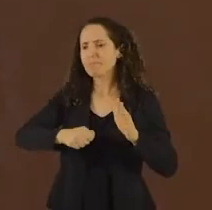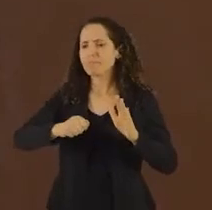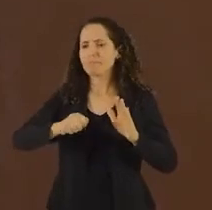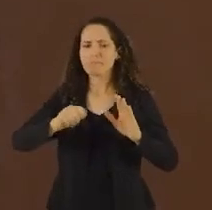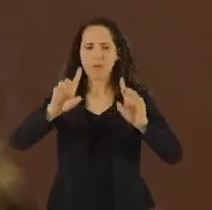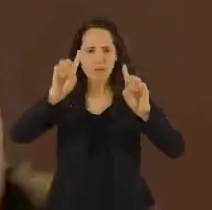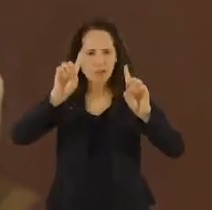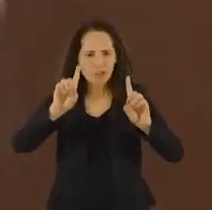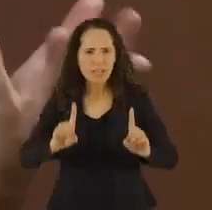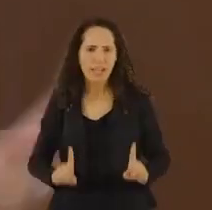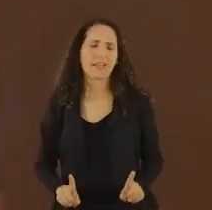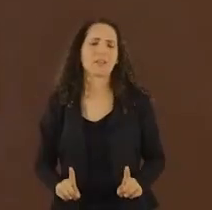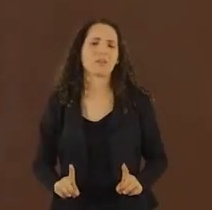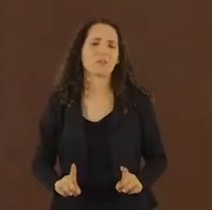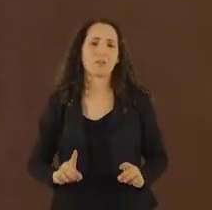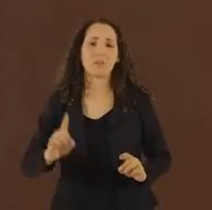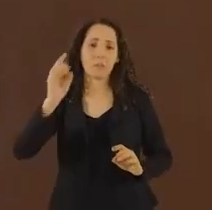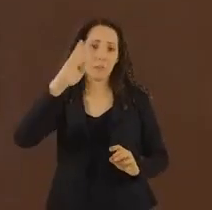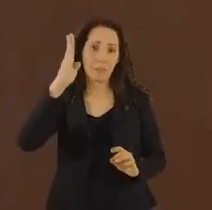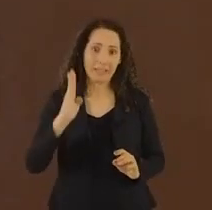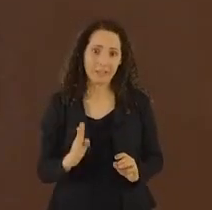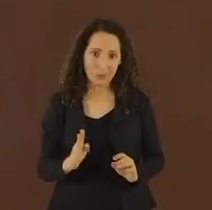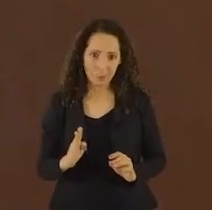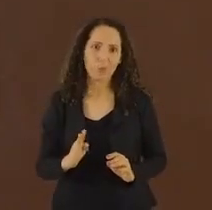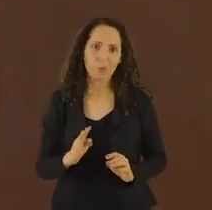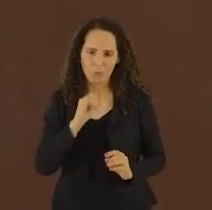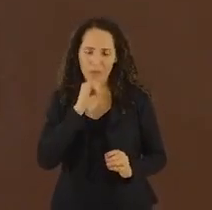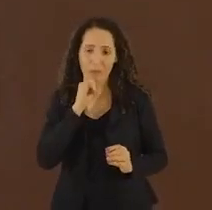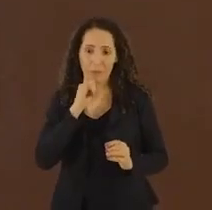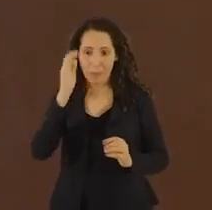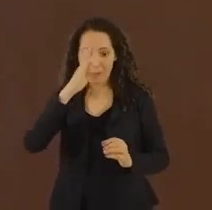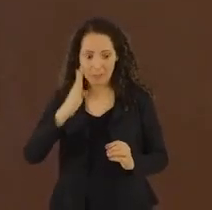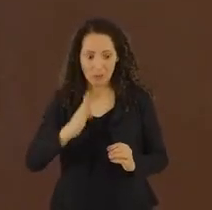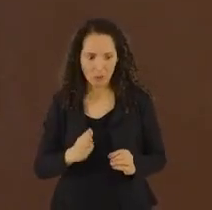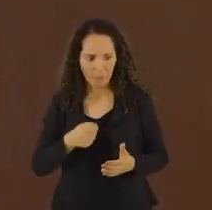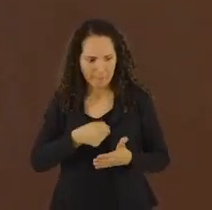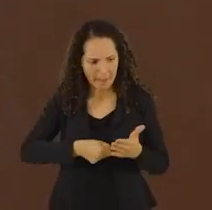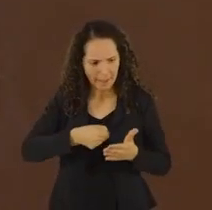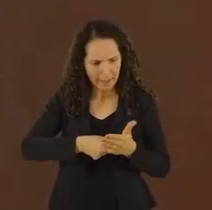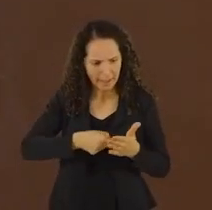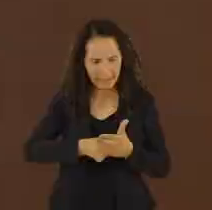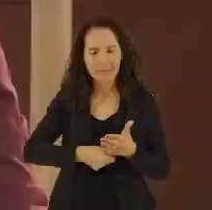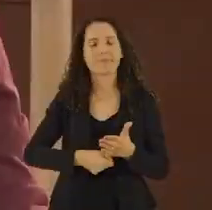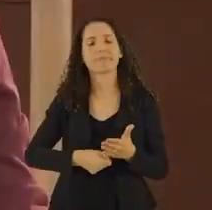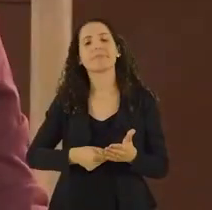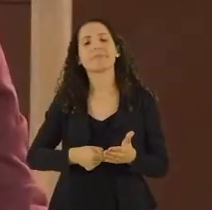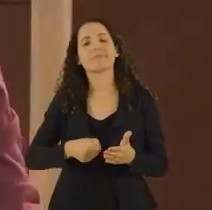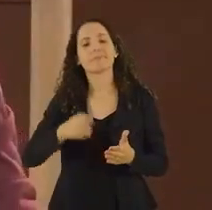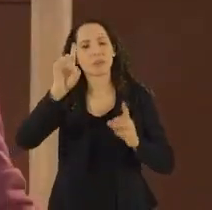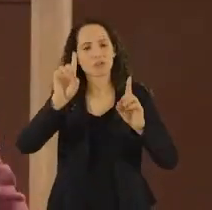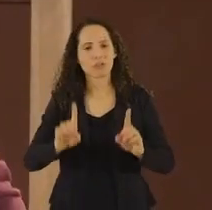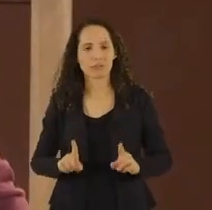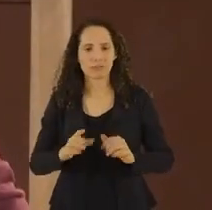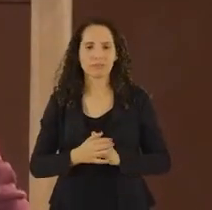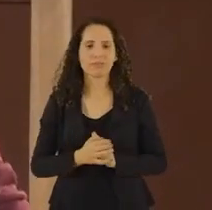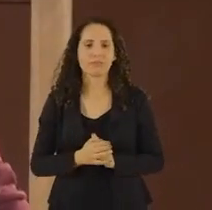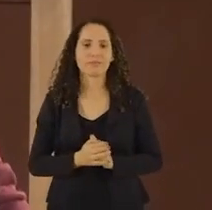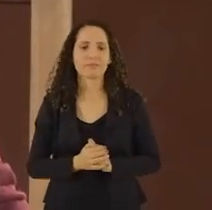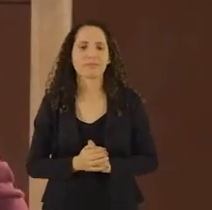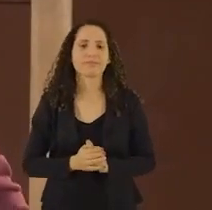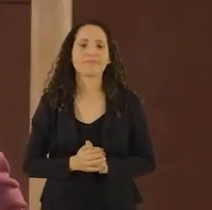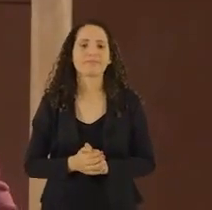é que é no caso do Brasil é um dia mais isso é muito forte desde os anos 80 o